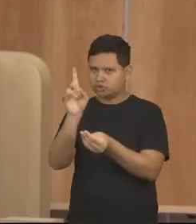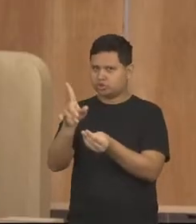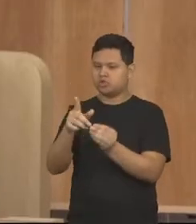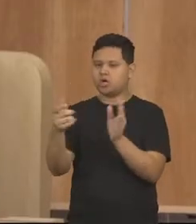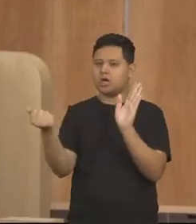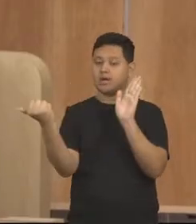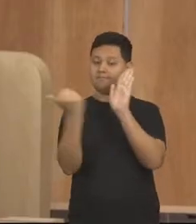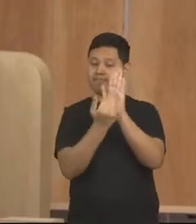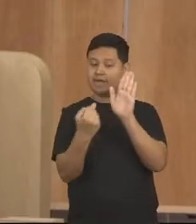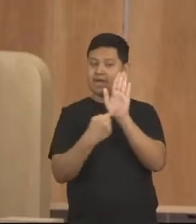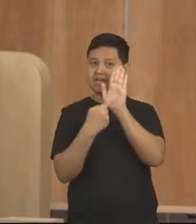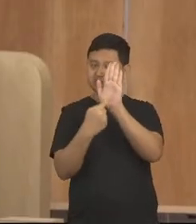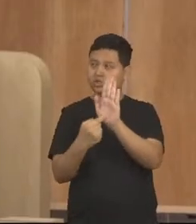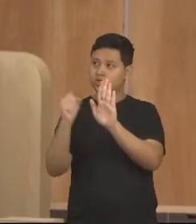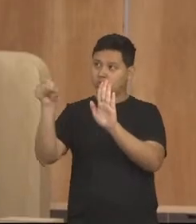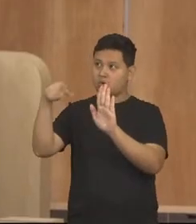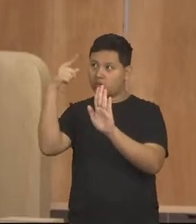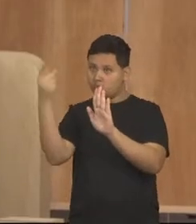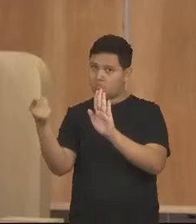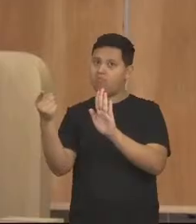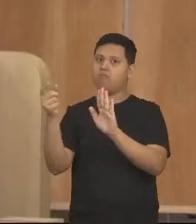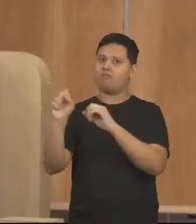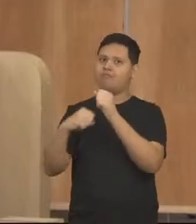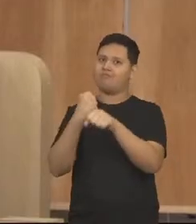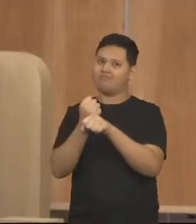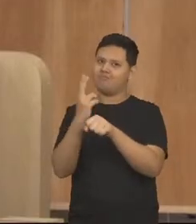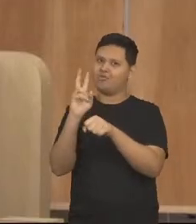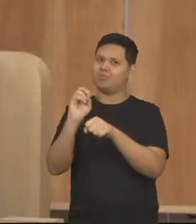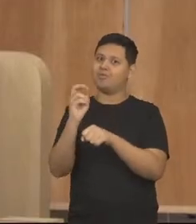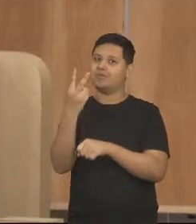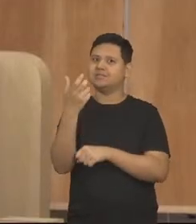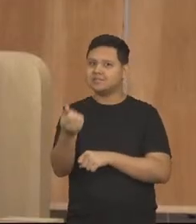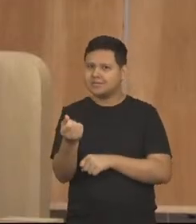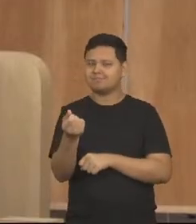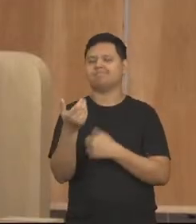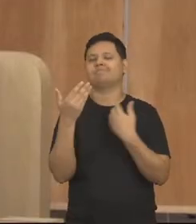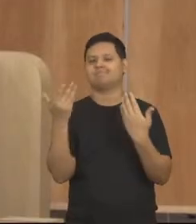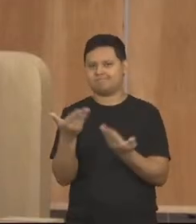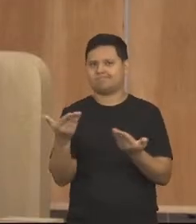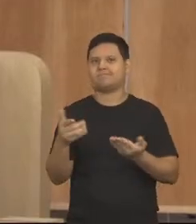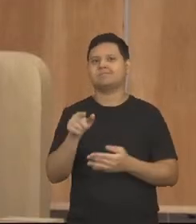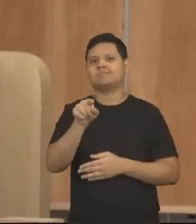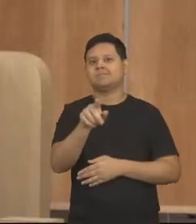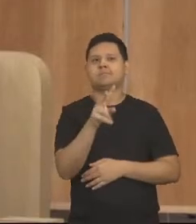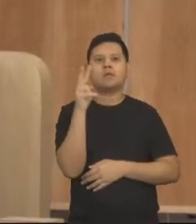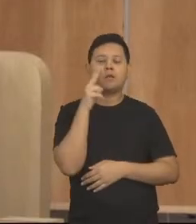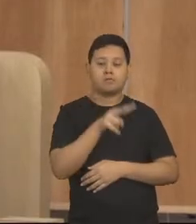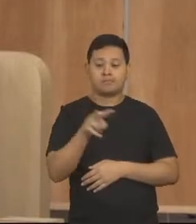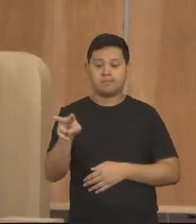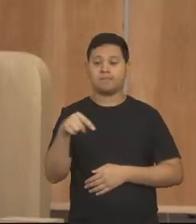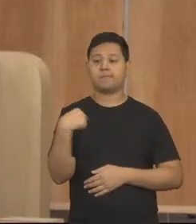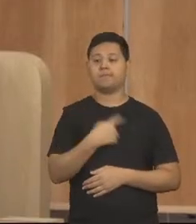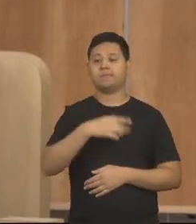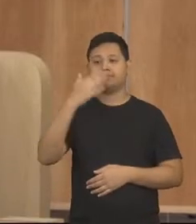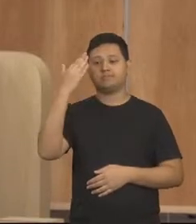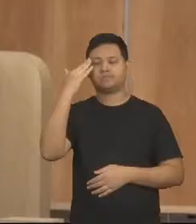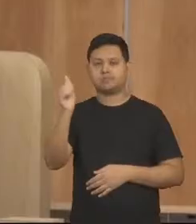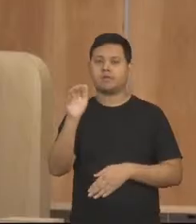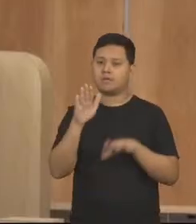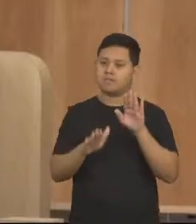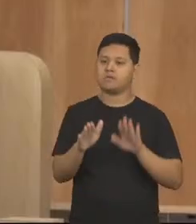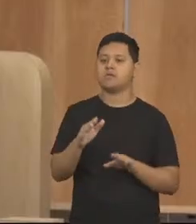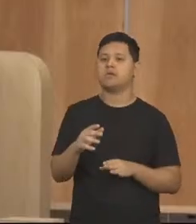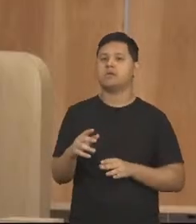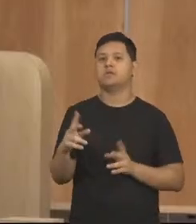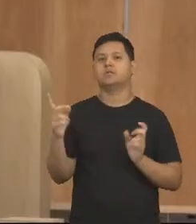2026. E ainda, dentro dessa linha, mais voltada aí para o dia a dia das pessoas, a gente sabe as dificuldades do